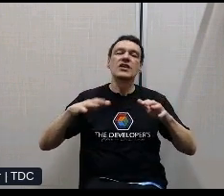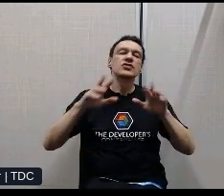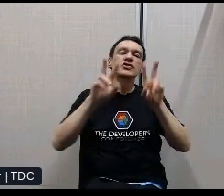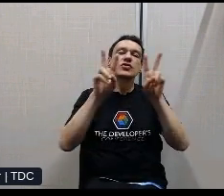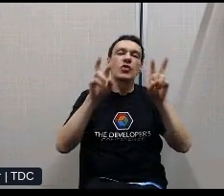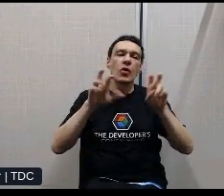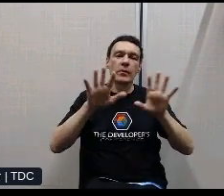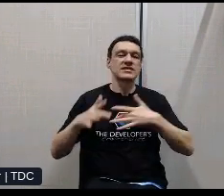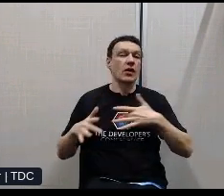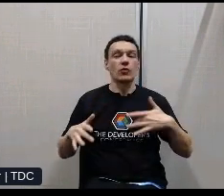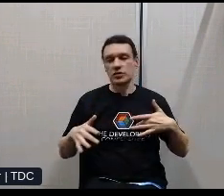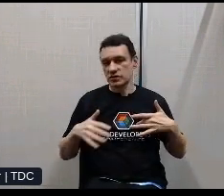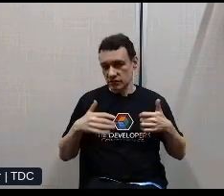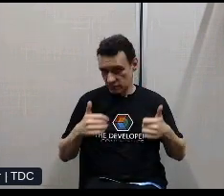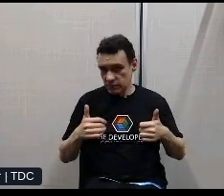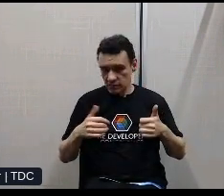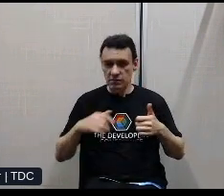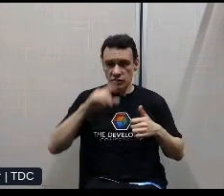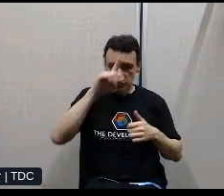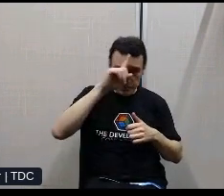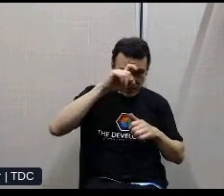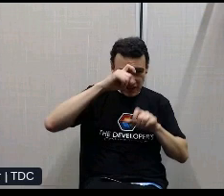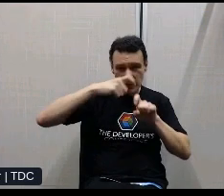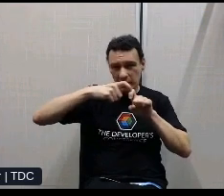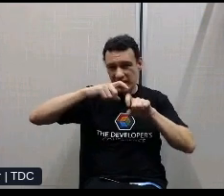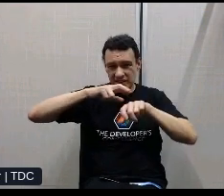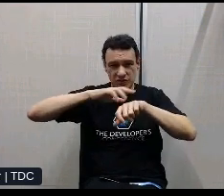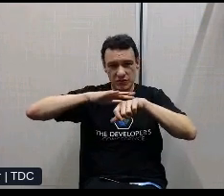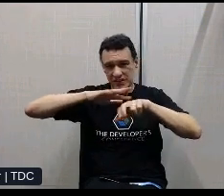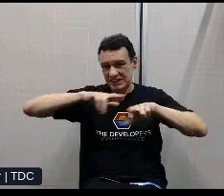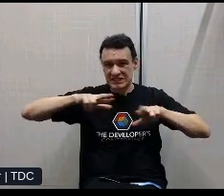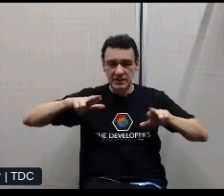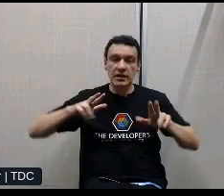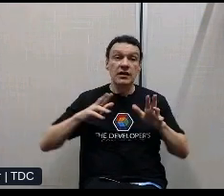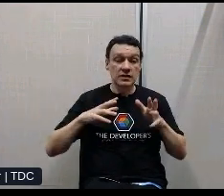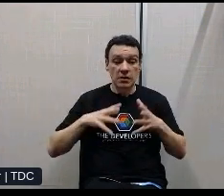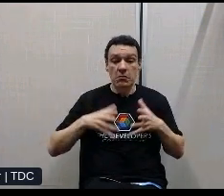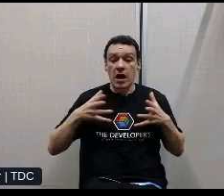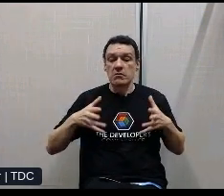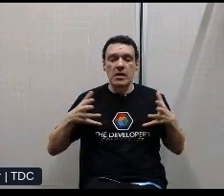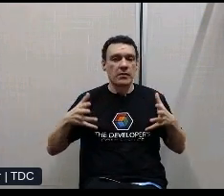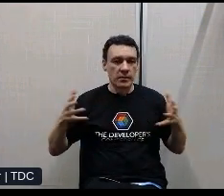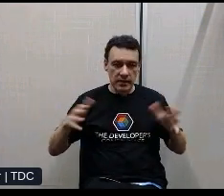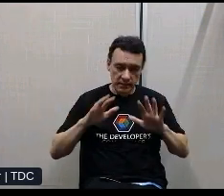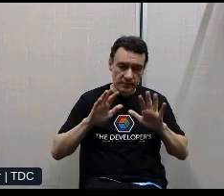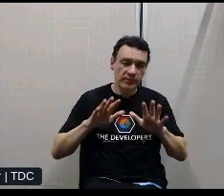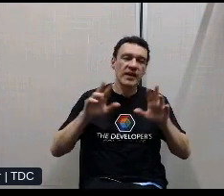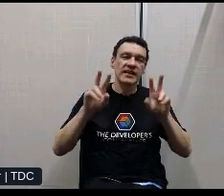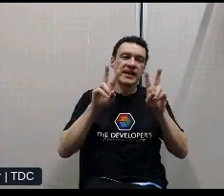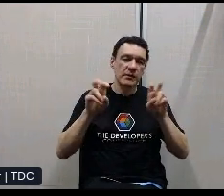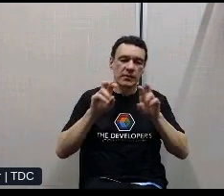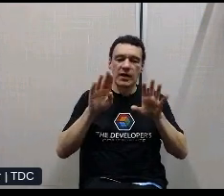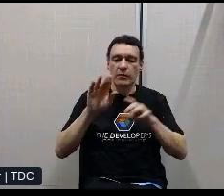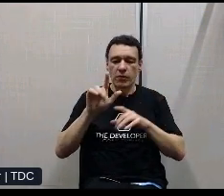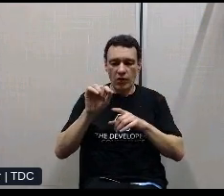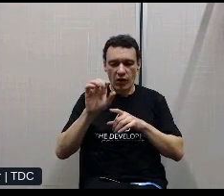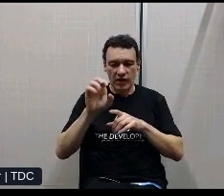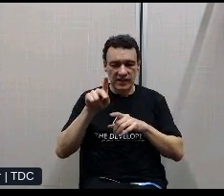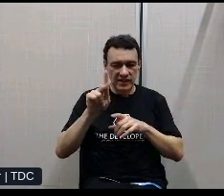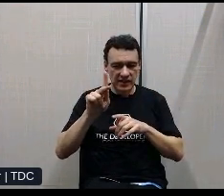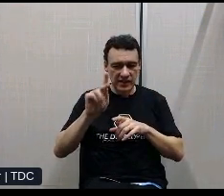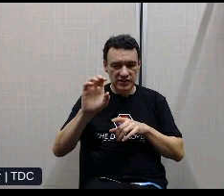isso está trazendo um crescimento muito grande, o blockchain, a questão dos registros,